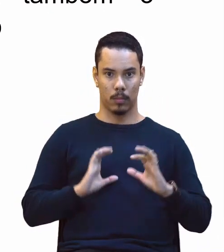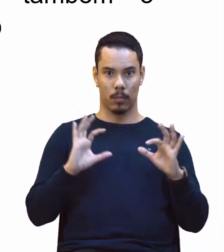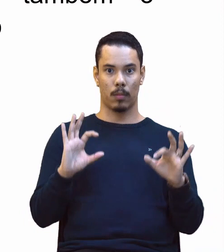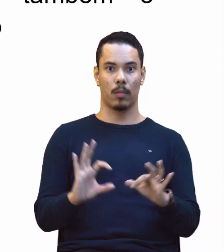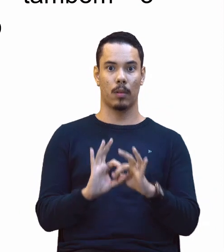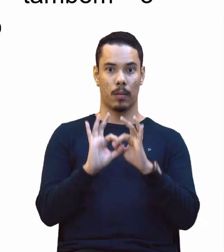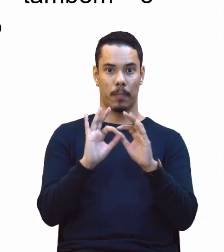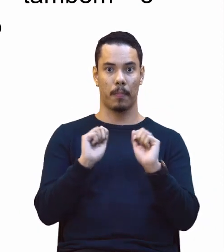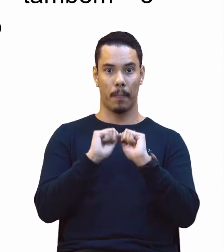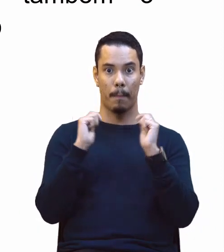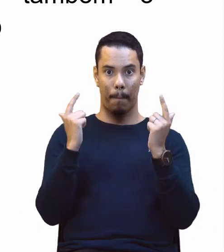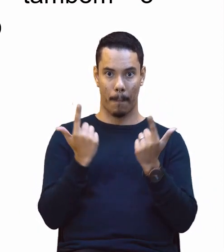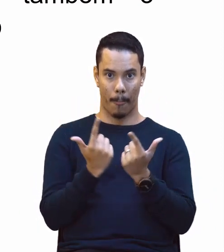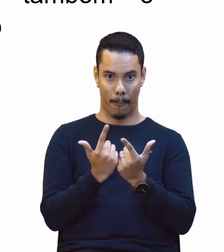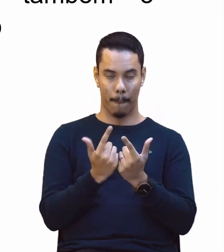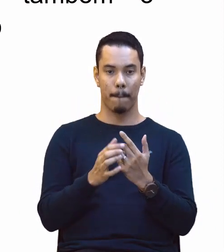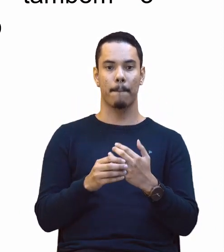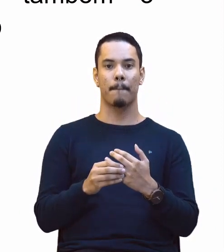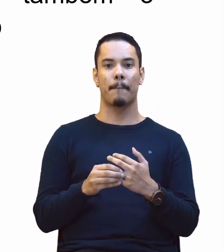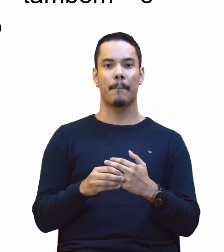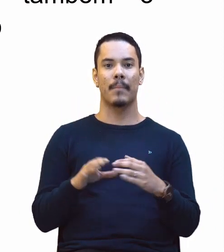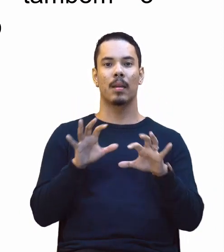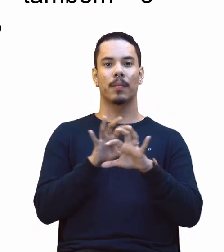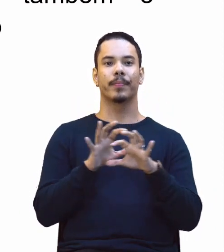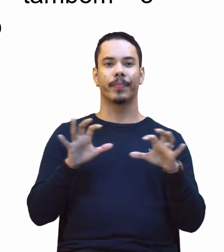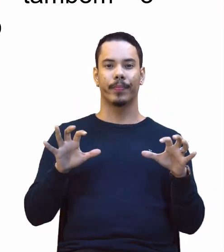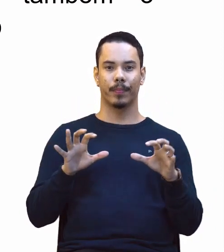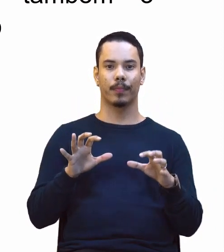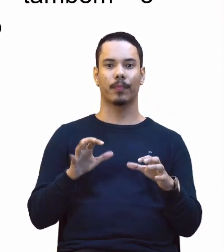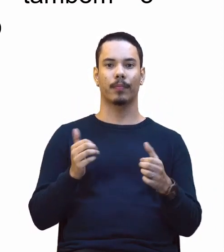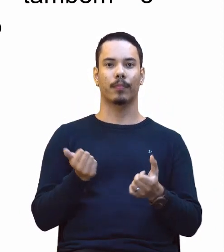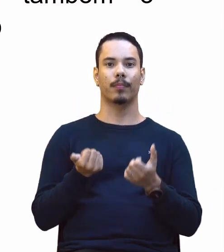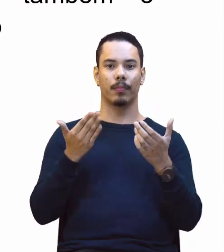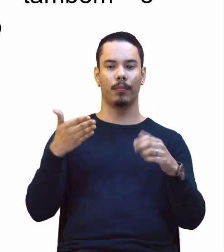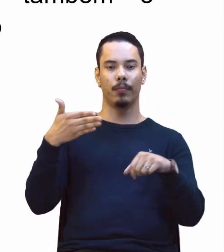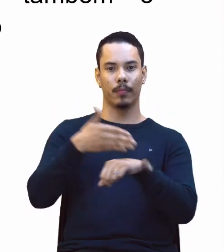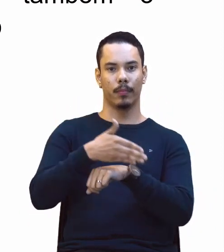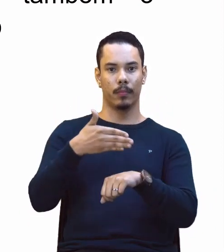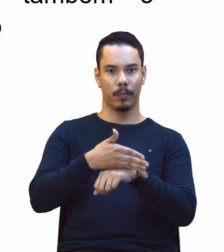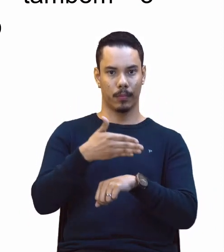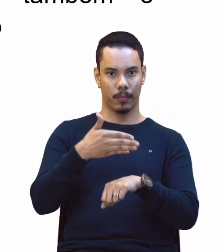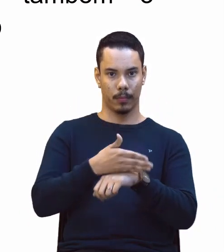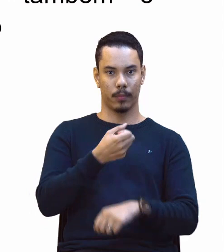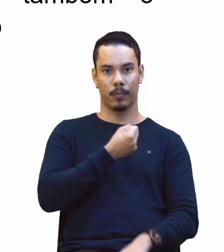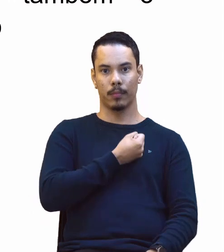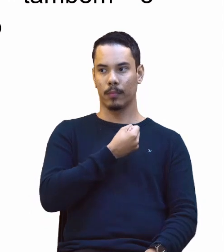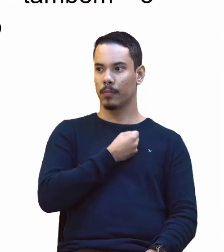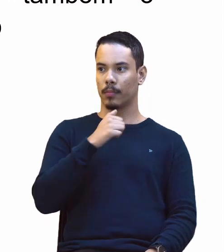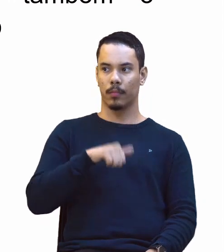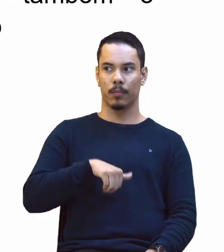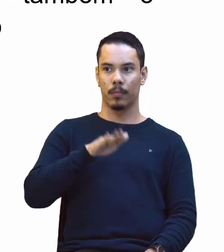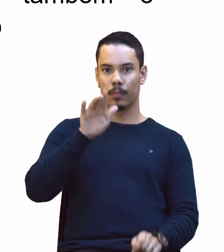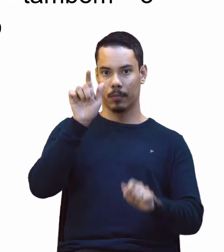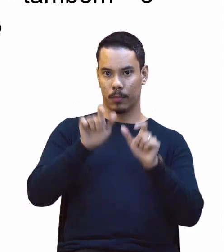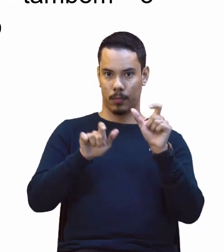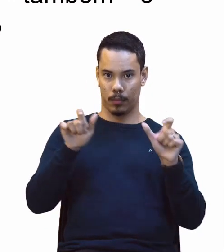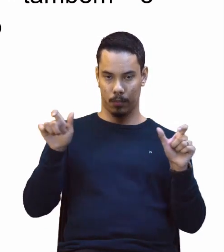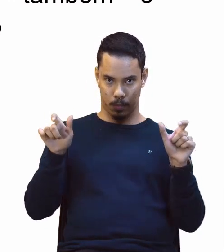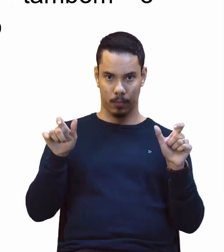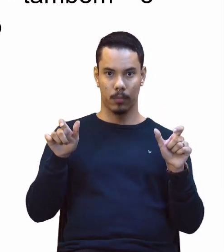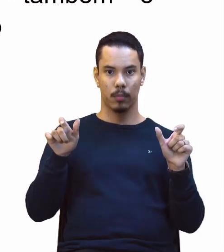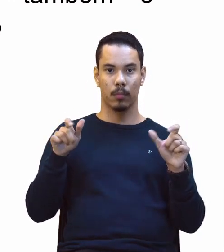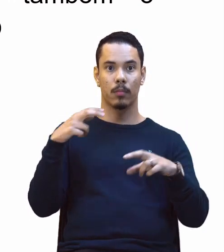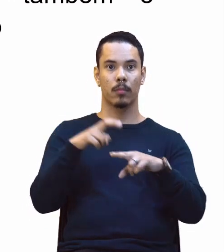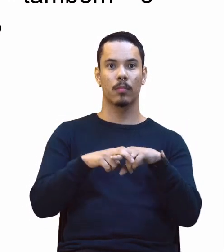assembleia. Desse modo, propiciando a participação de um número maior de habitantes nas discussões